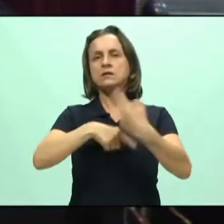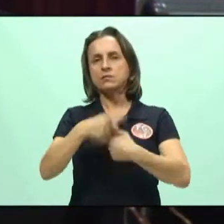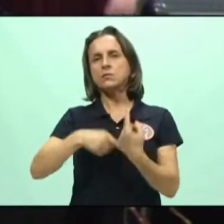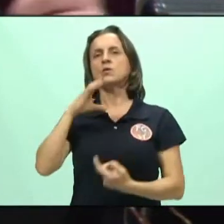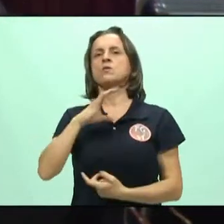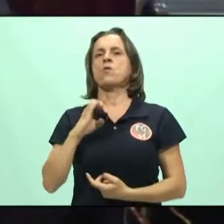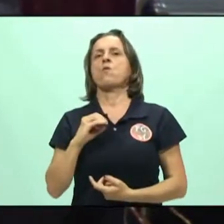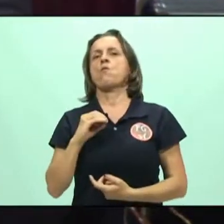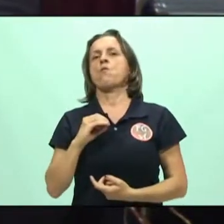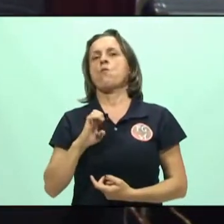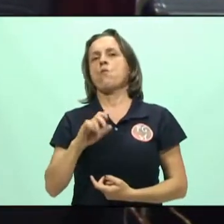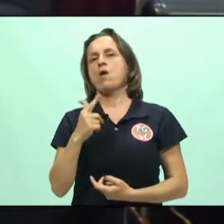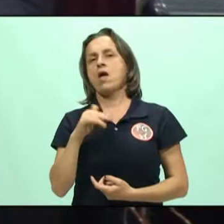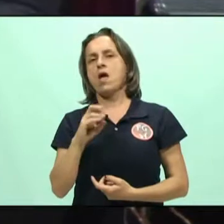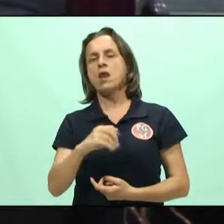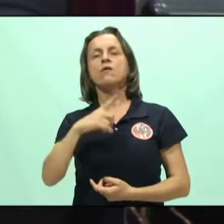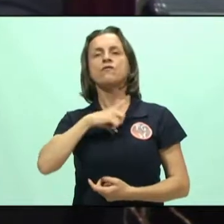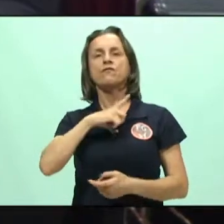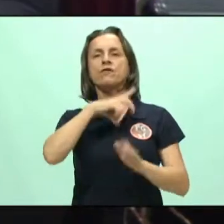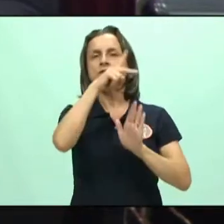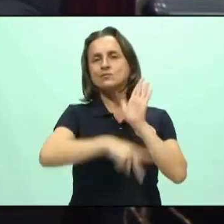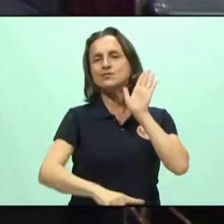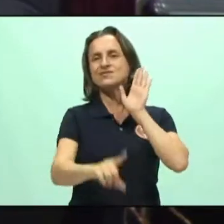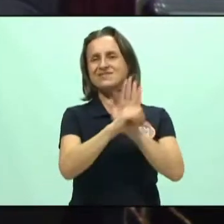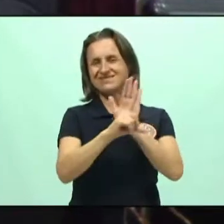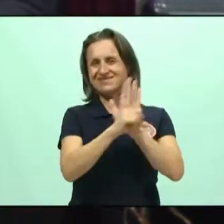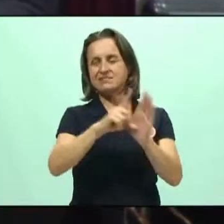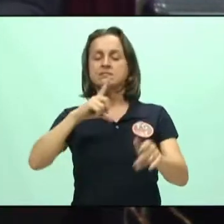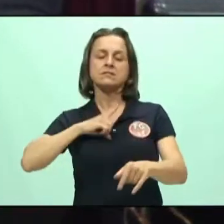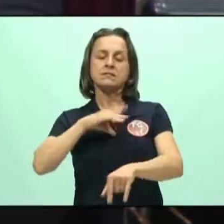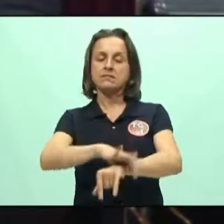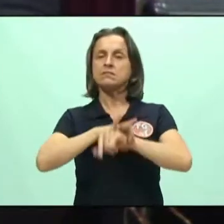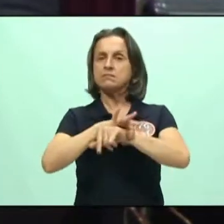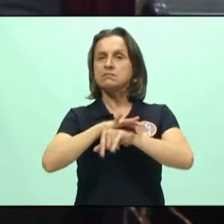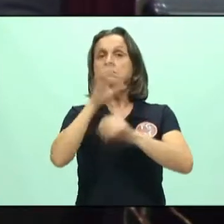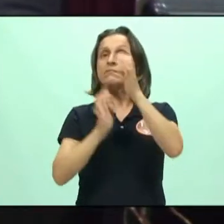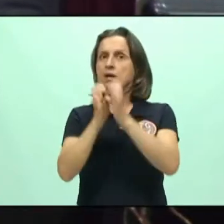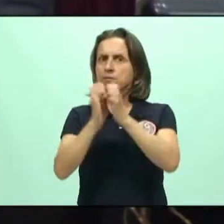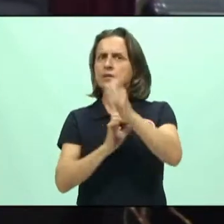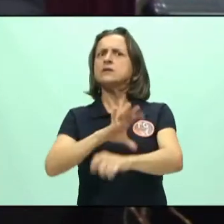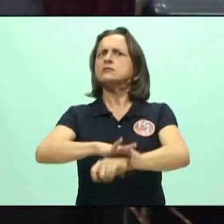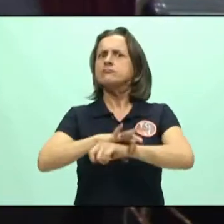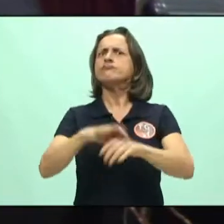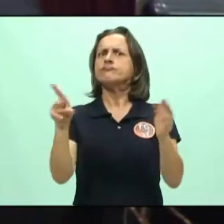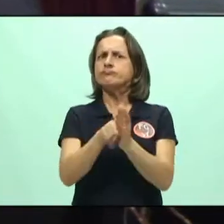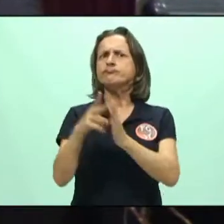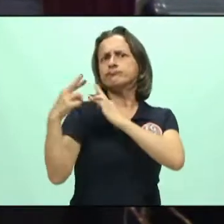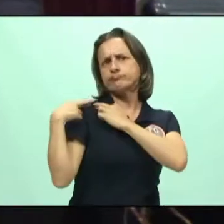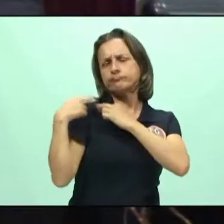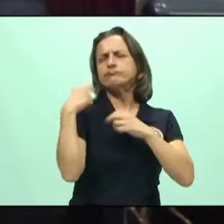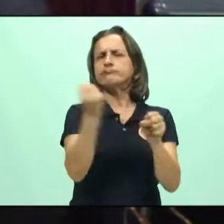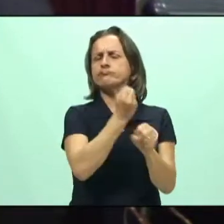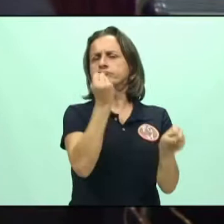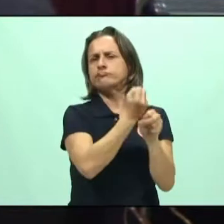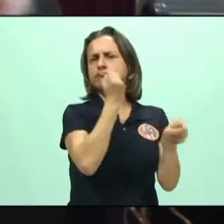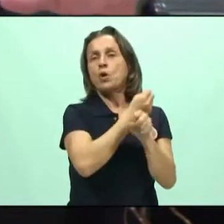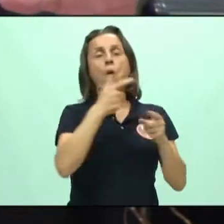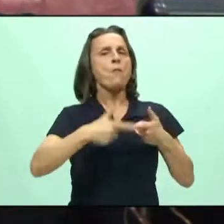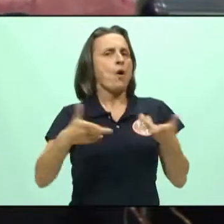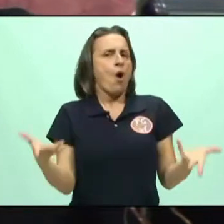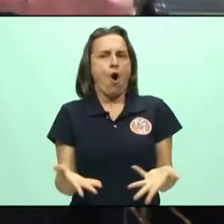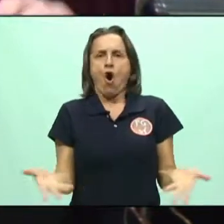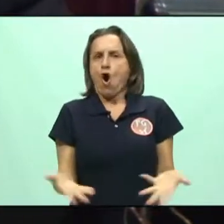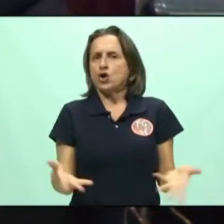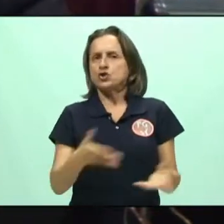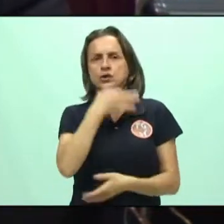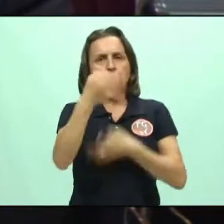projeto de lei para que tenha o seguro que a seguradoras responsabilizasse pelas obras porque do jeito que tá hoje é um absurdo se abre